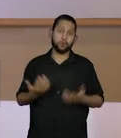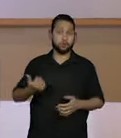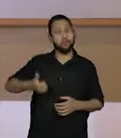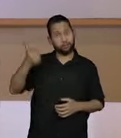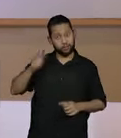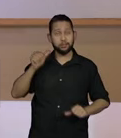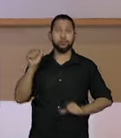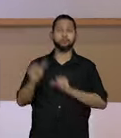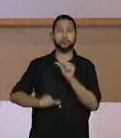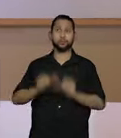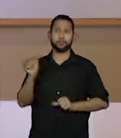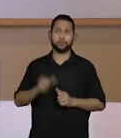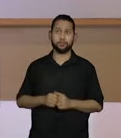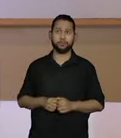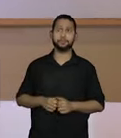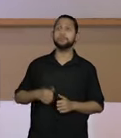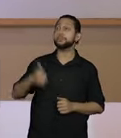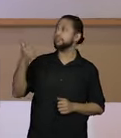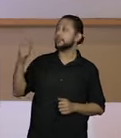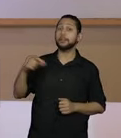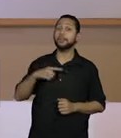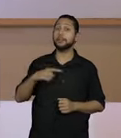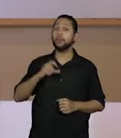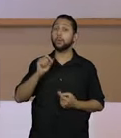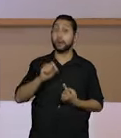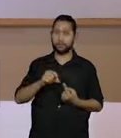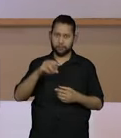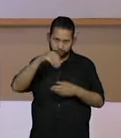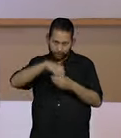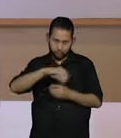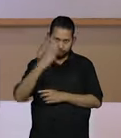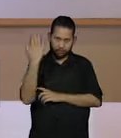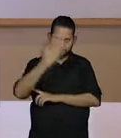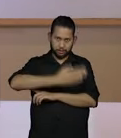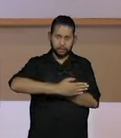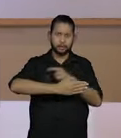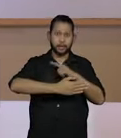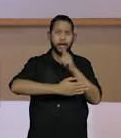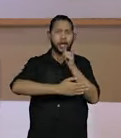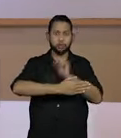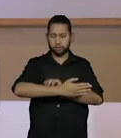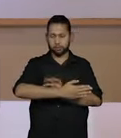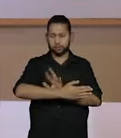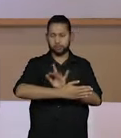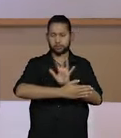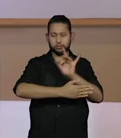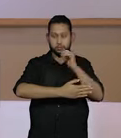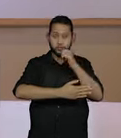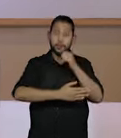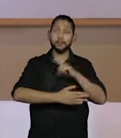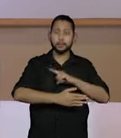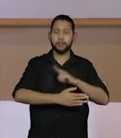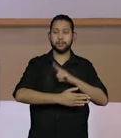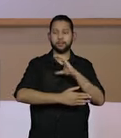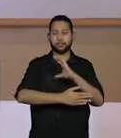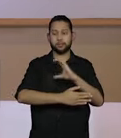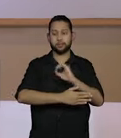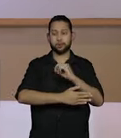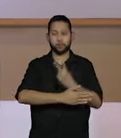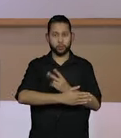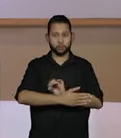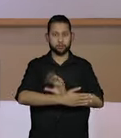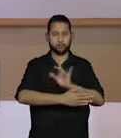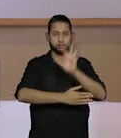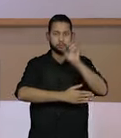se transformando em vapor de água e gás carbônico. Deixou de ser o que